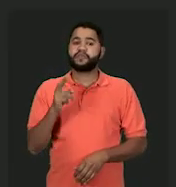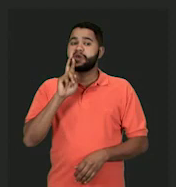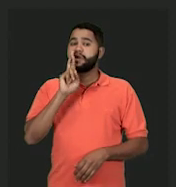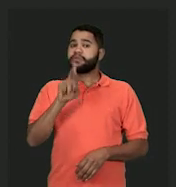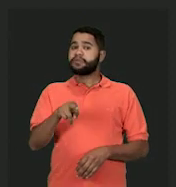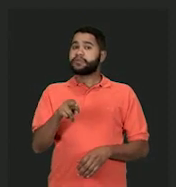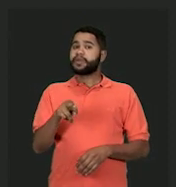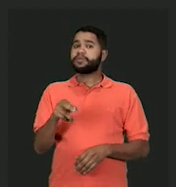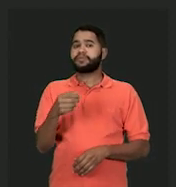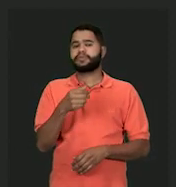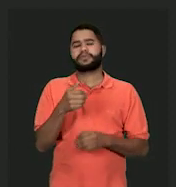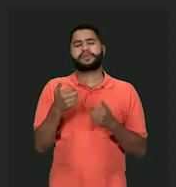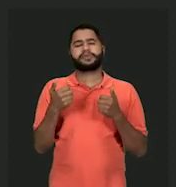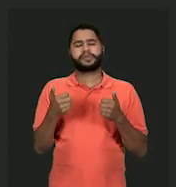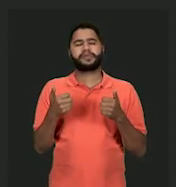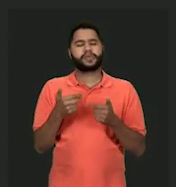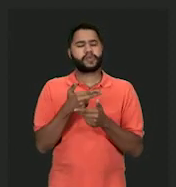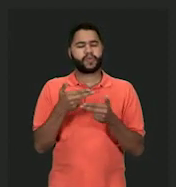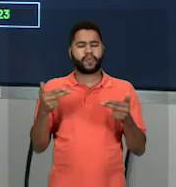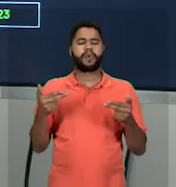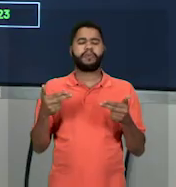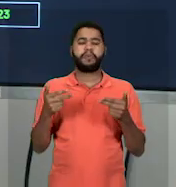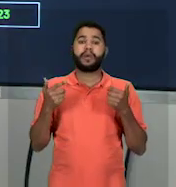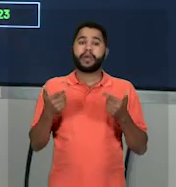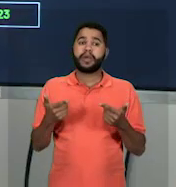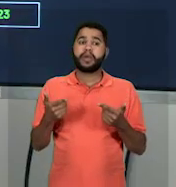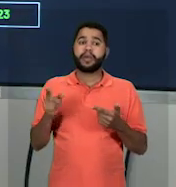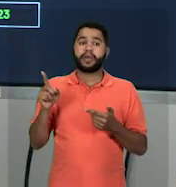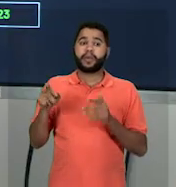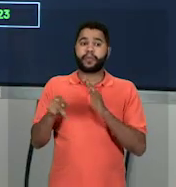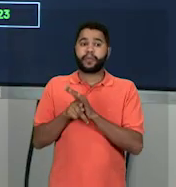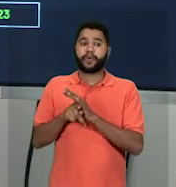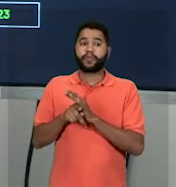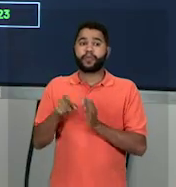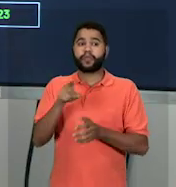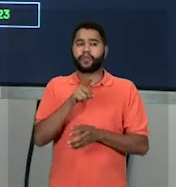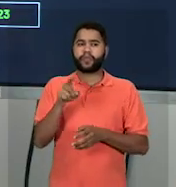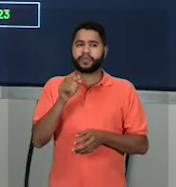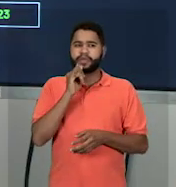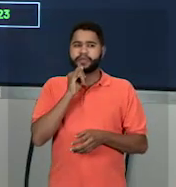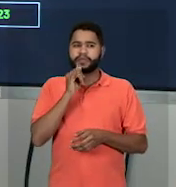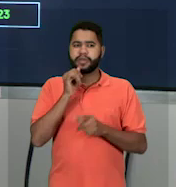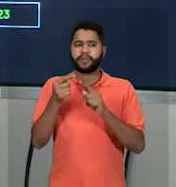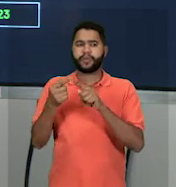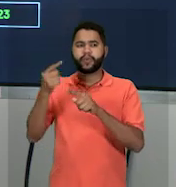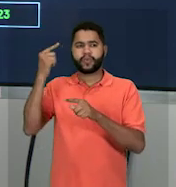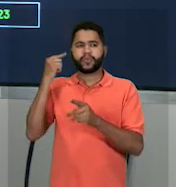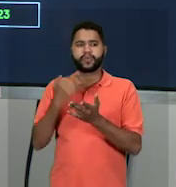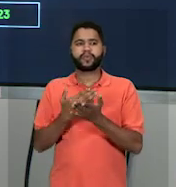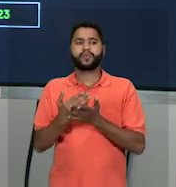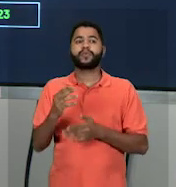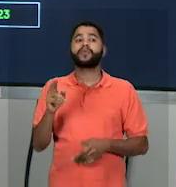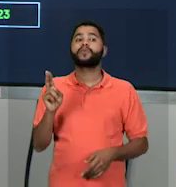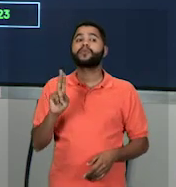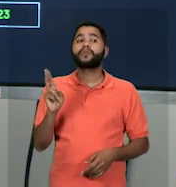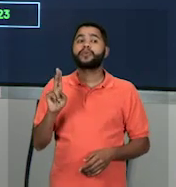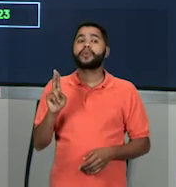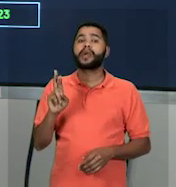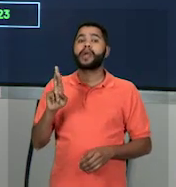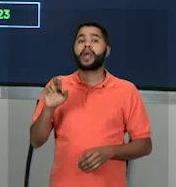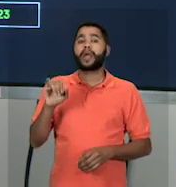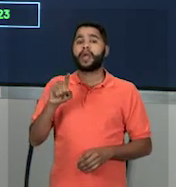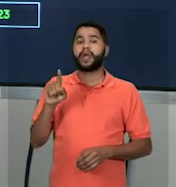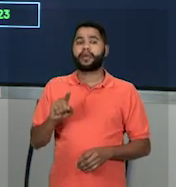resultados foram iguais Ah então quer dizer que aquele valor que você pegou lá no começo é chamado de